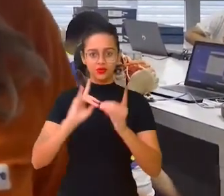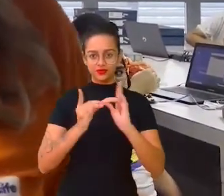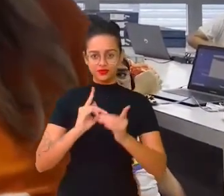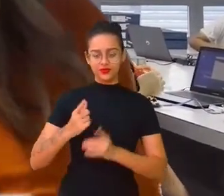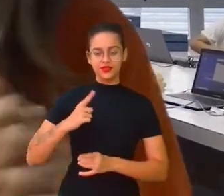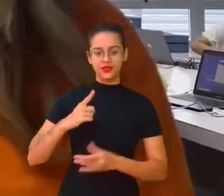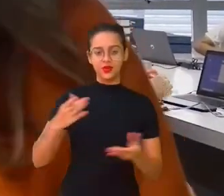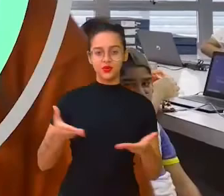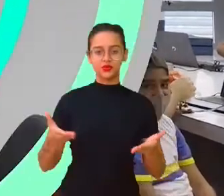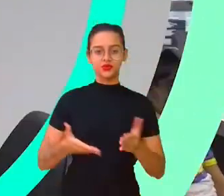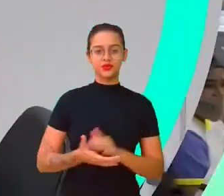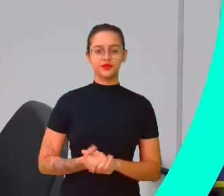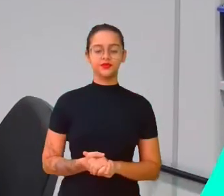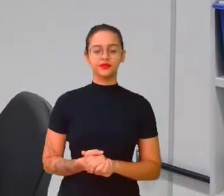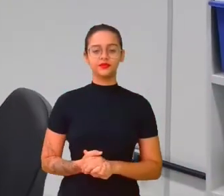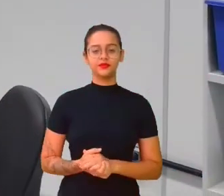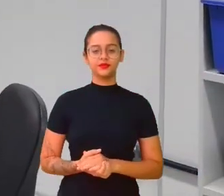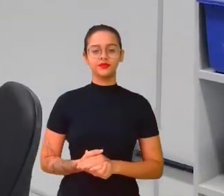tendo aqui hoje? Vamos lá.